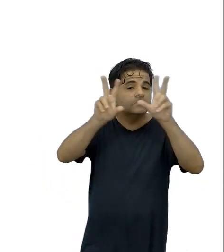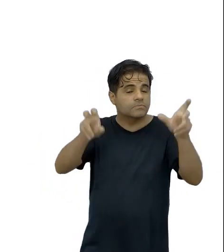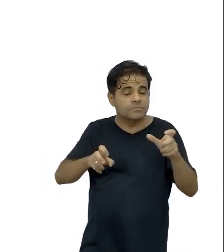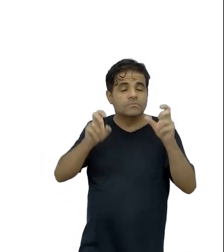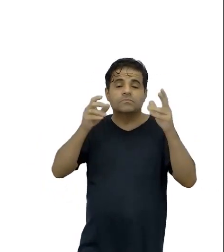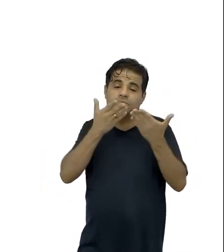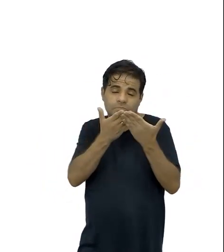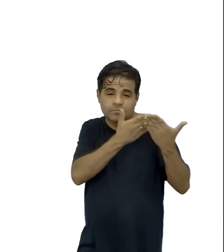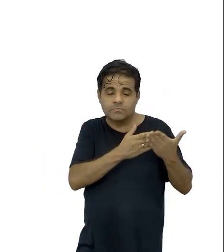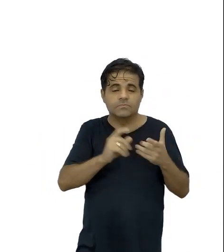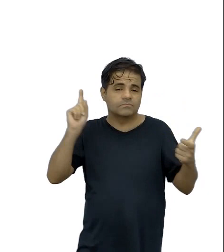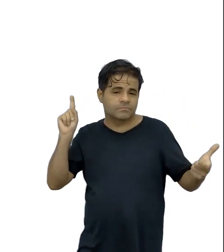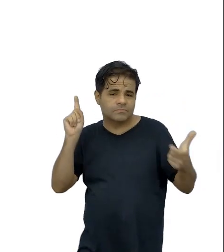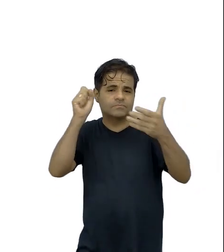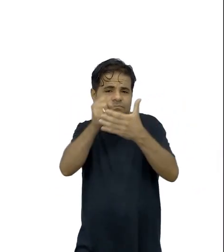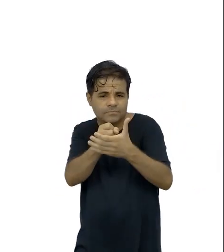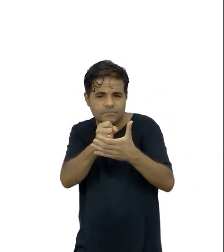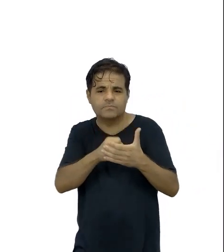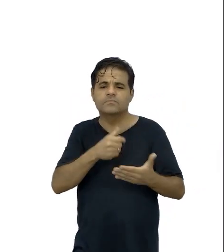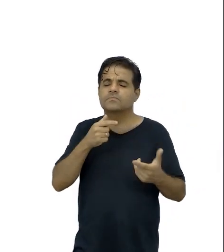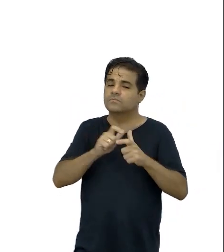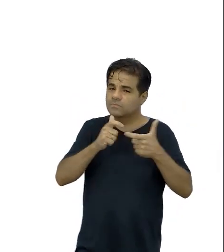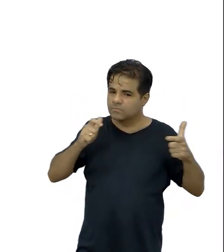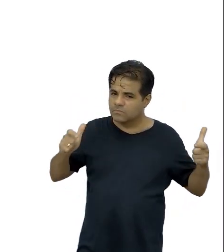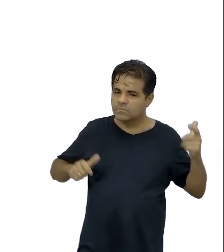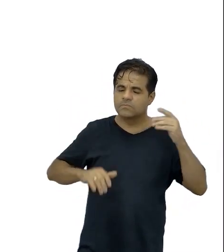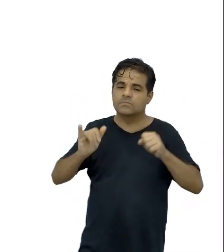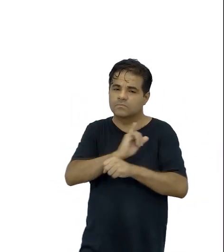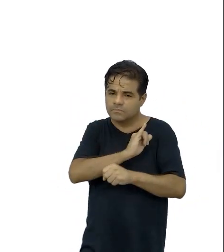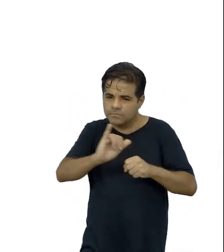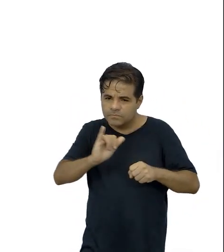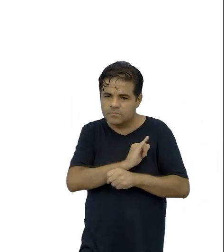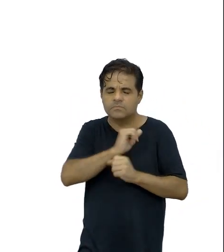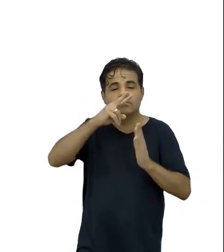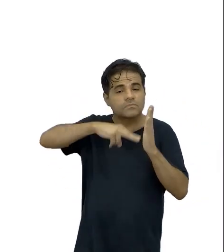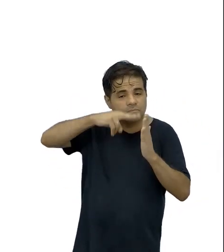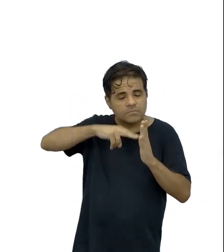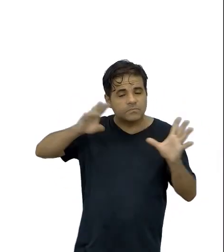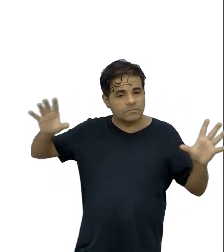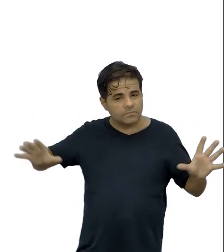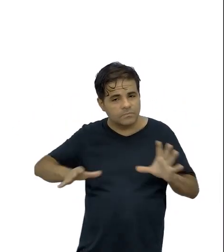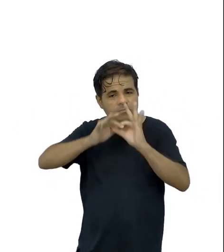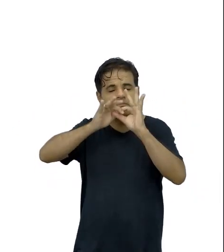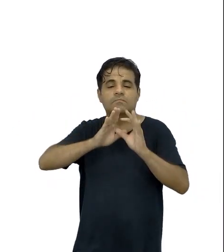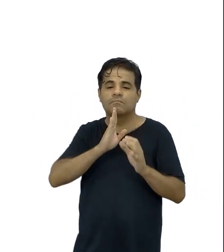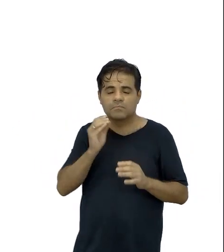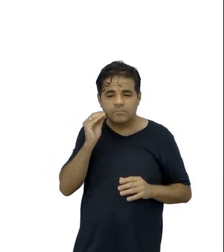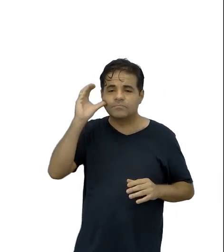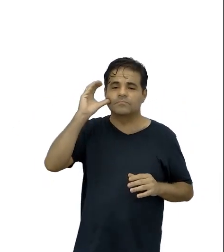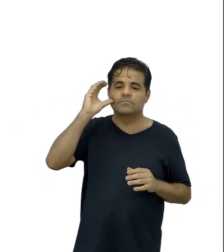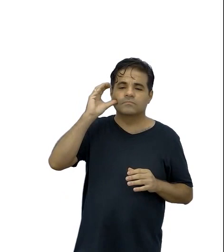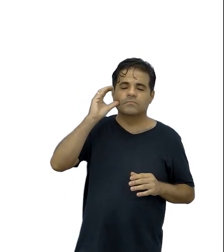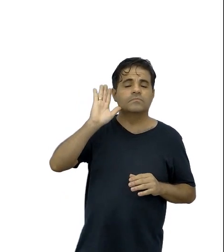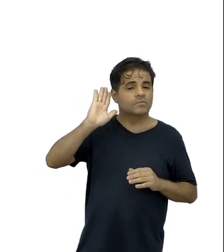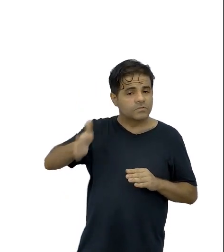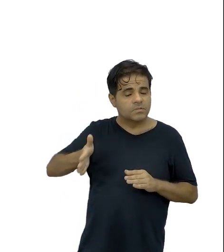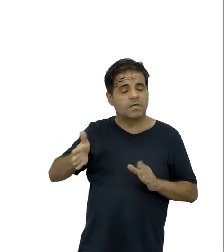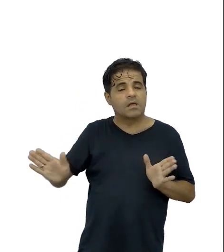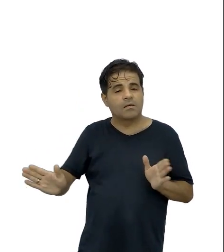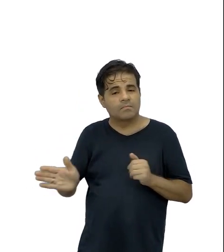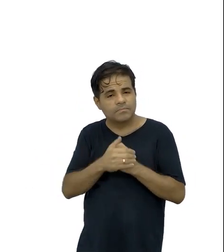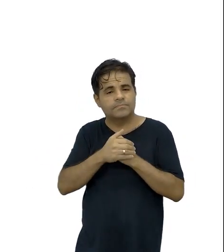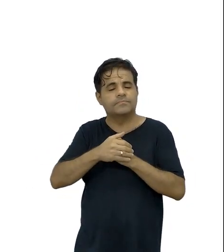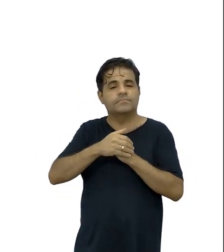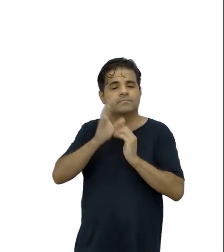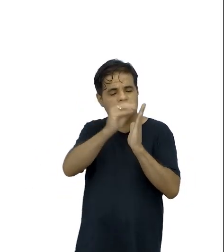estudantes como sujeitos ativos, construtores de estratégias de leitura vinculadas a conhecimentos previamente constituídos